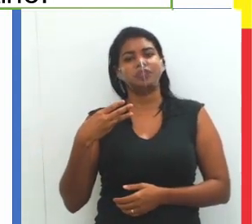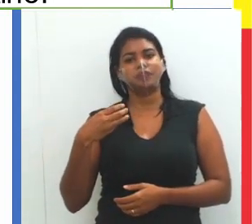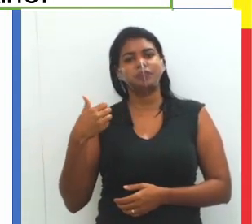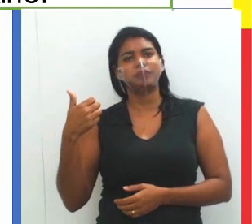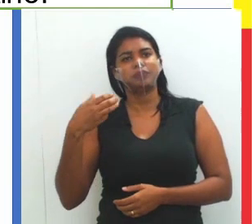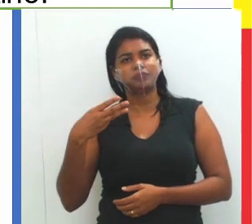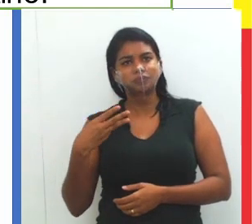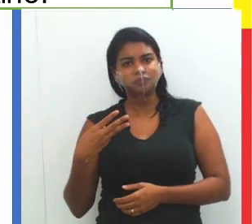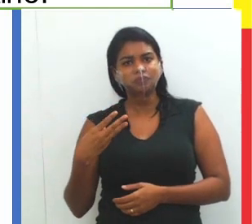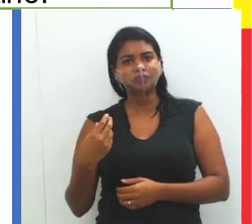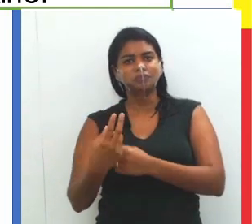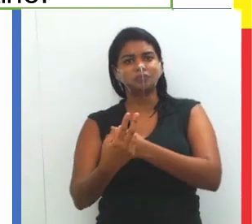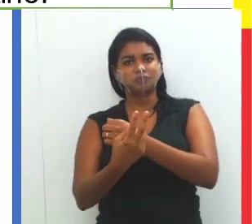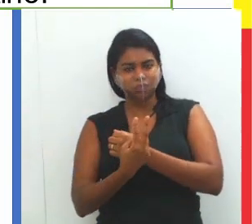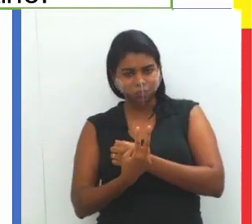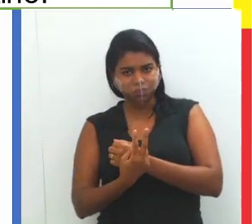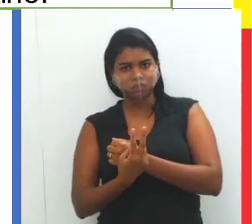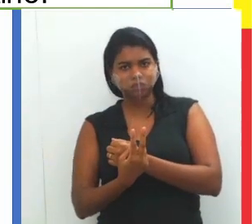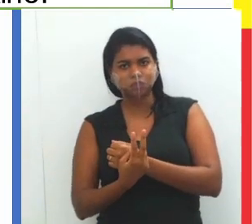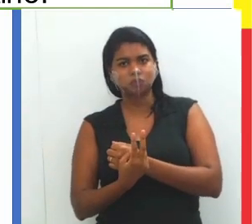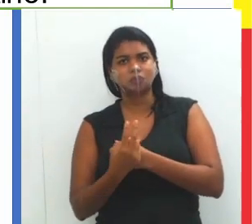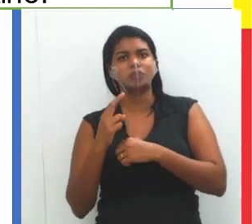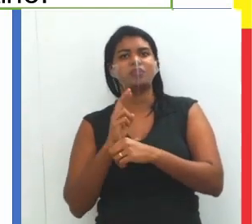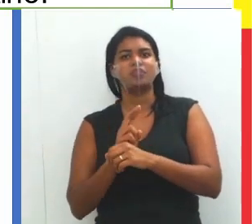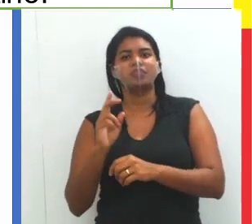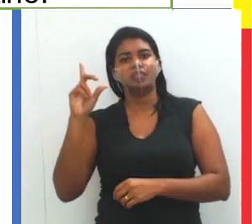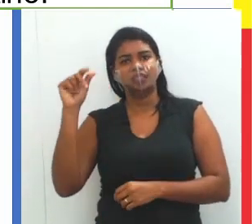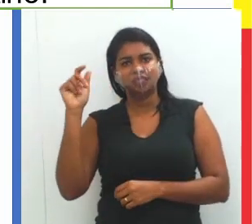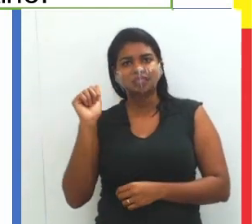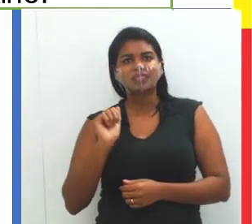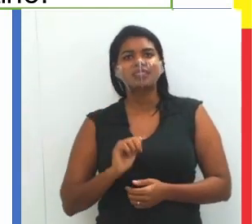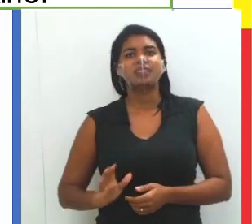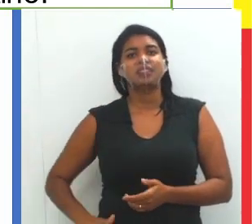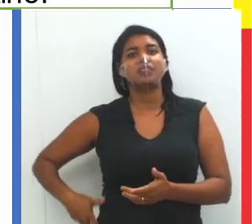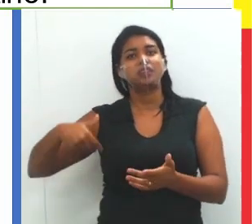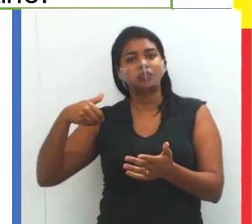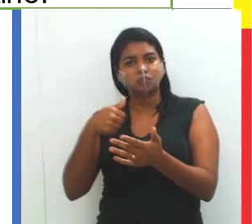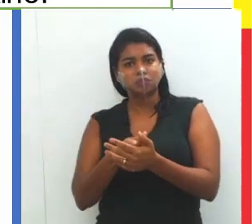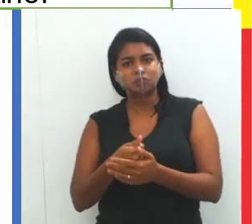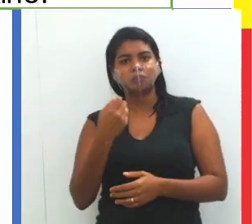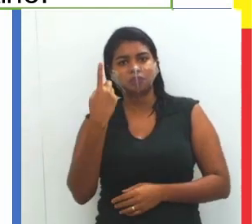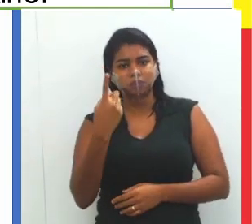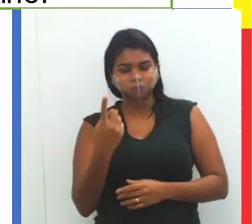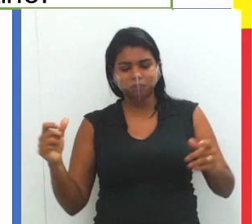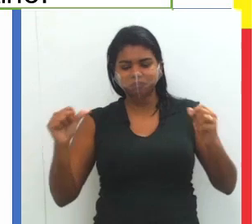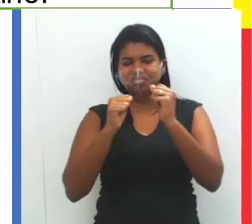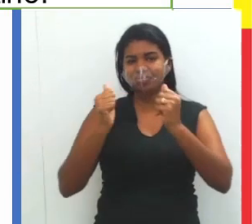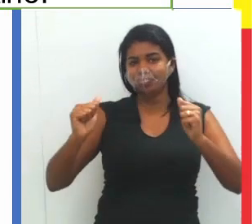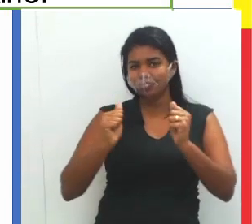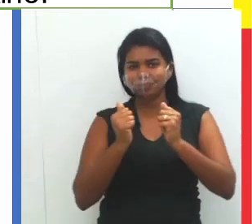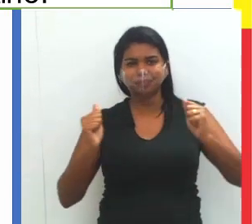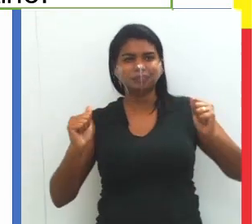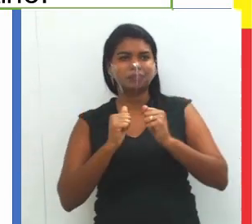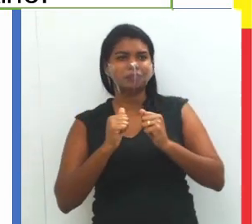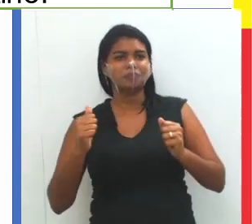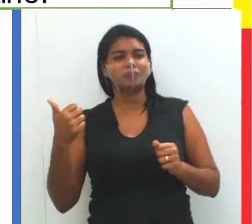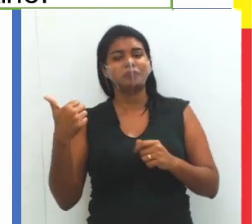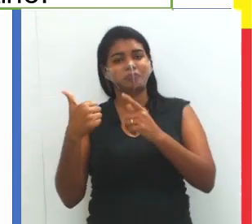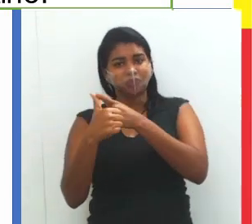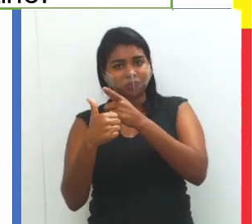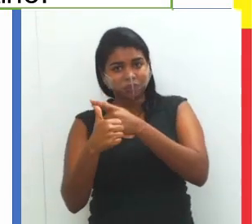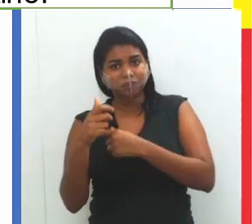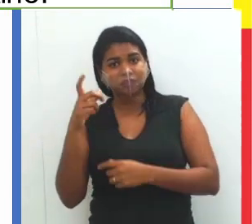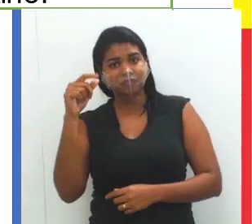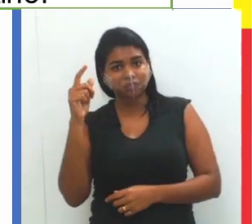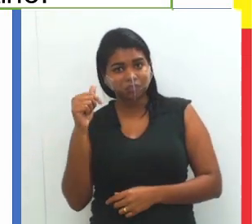e emprestado pelo coronel, o coronel emprestou dinheiro a ele, Luiz Gonzaga comprou sua primeira sanfona. O primeiro